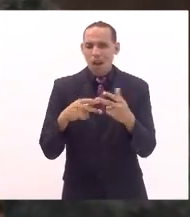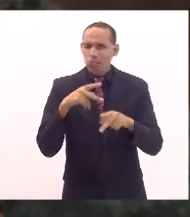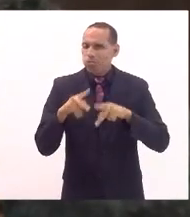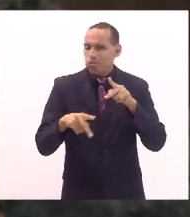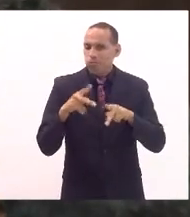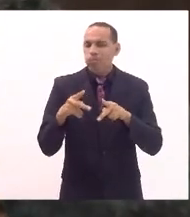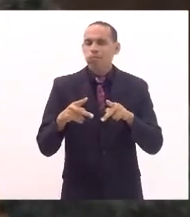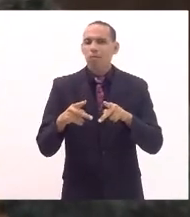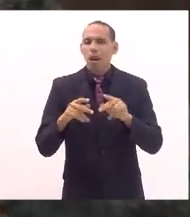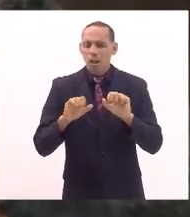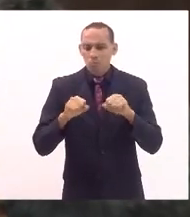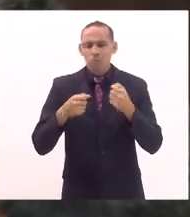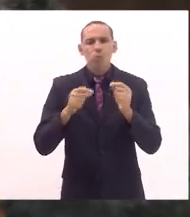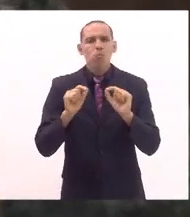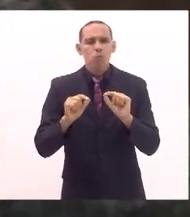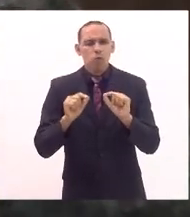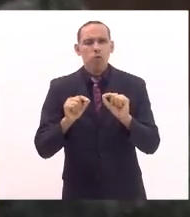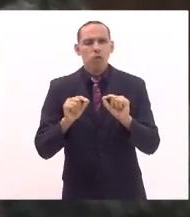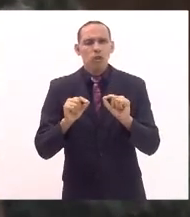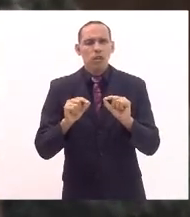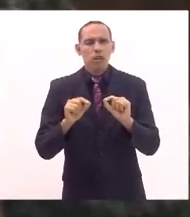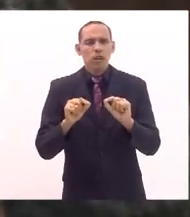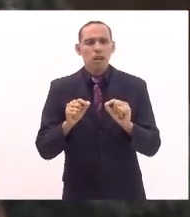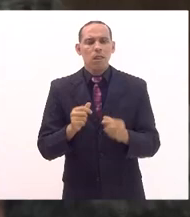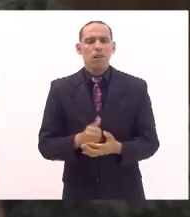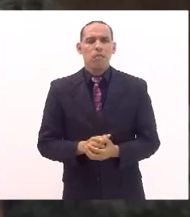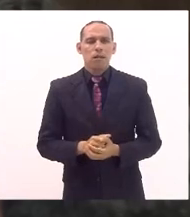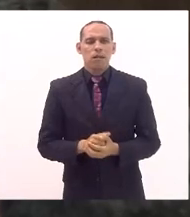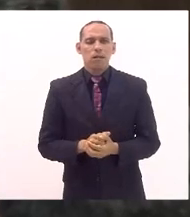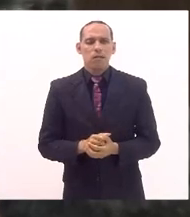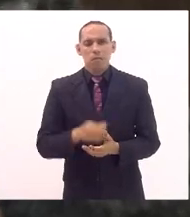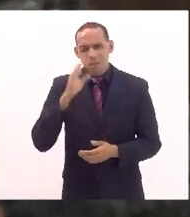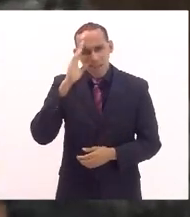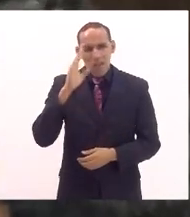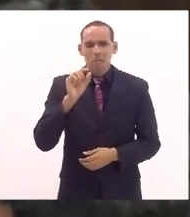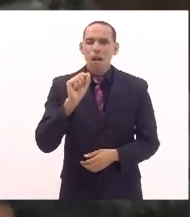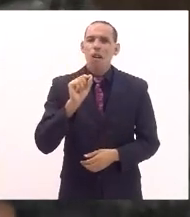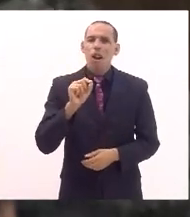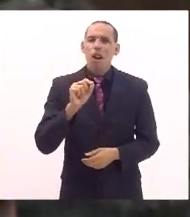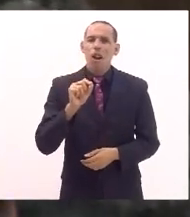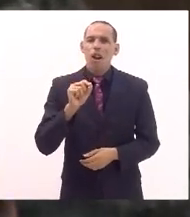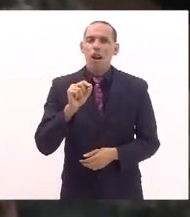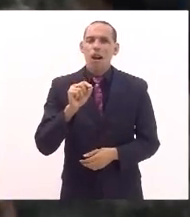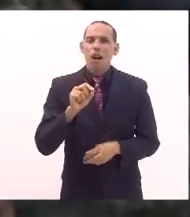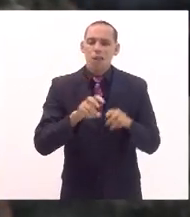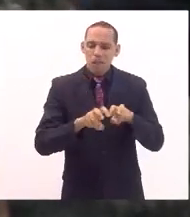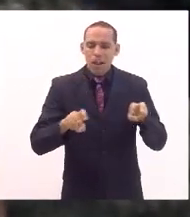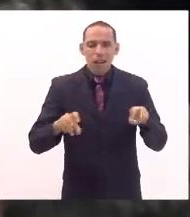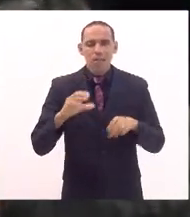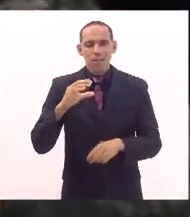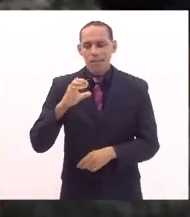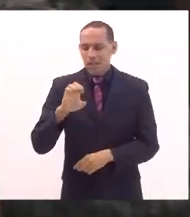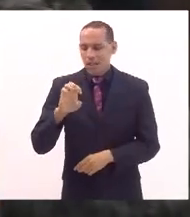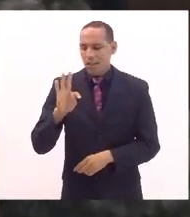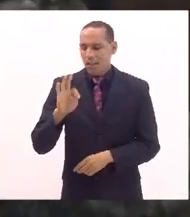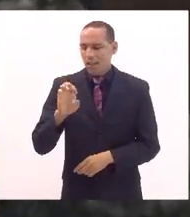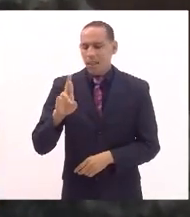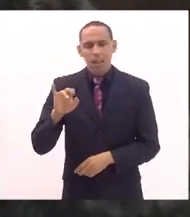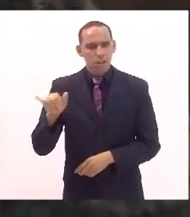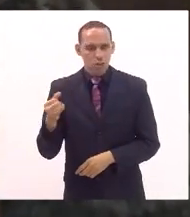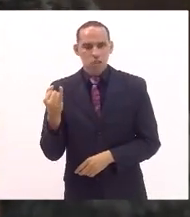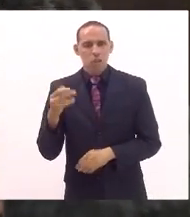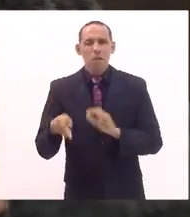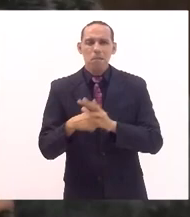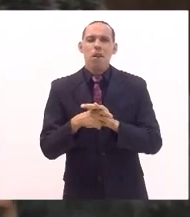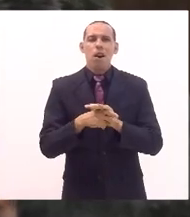para reforçar essa incidência principalmente em relação à bancada né do ceterj a bancada dos trabalhadores